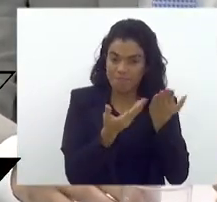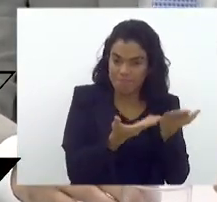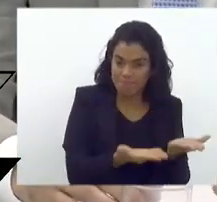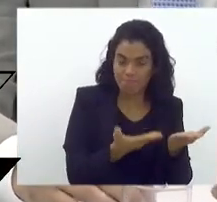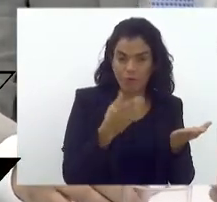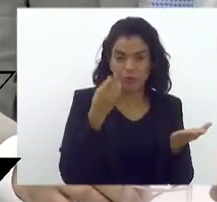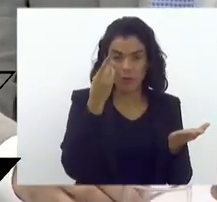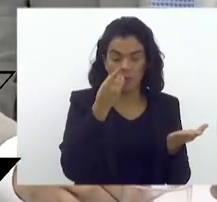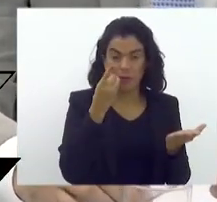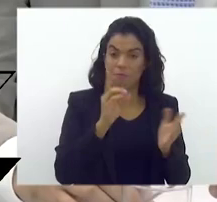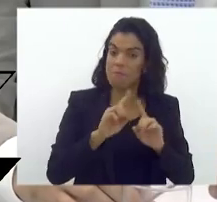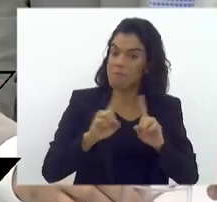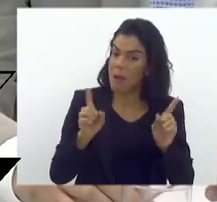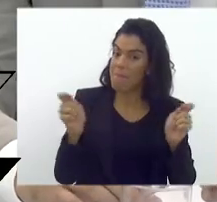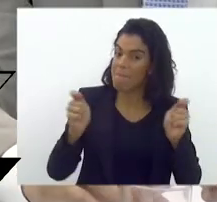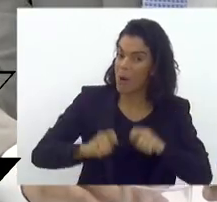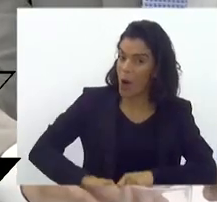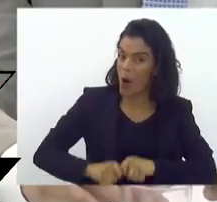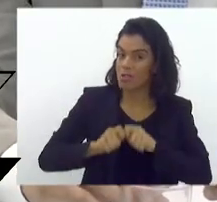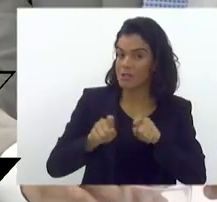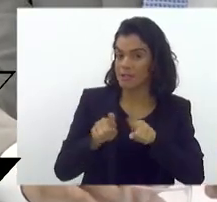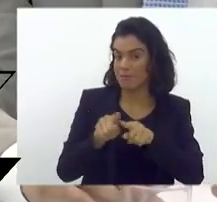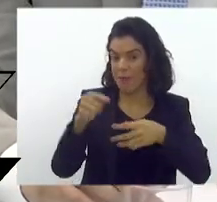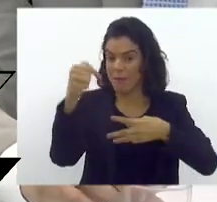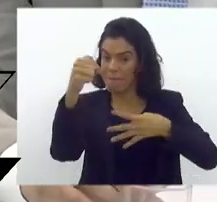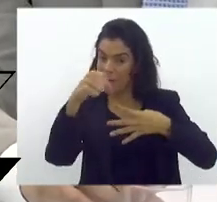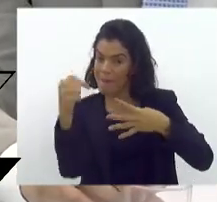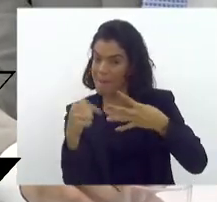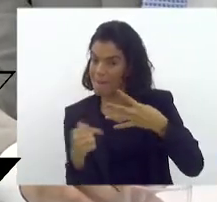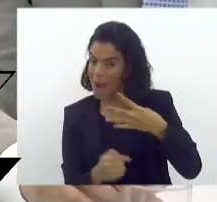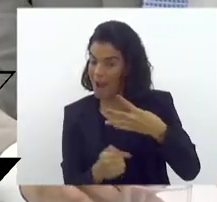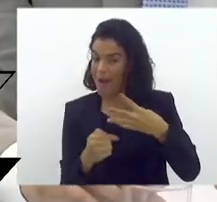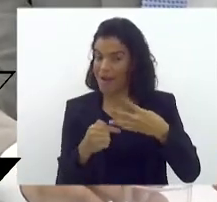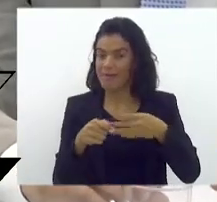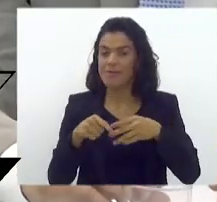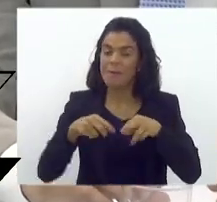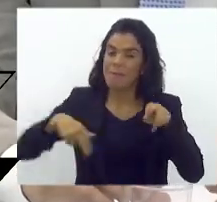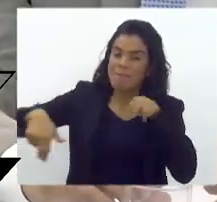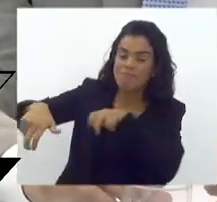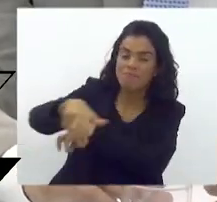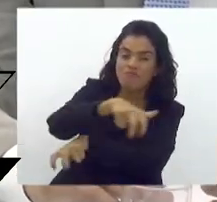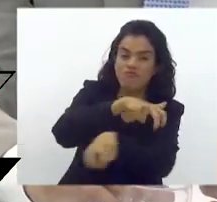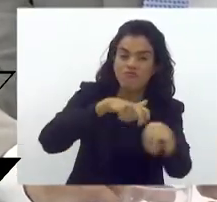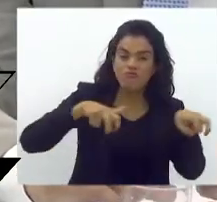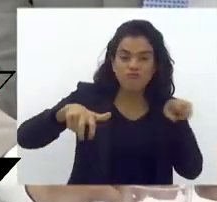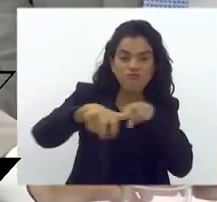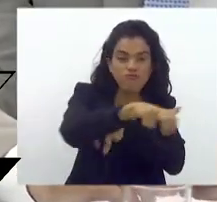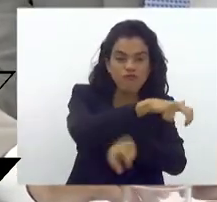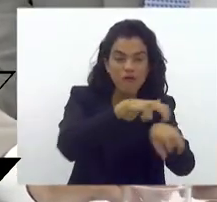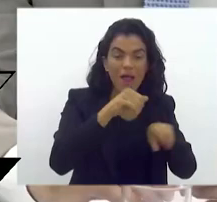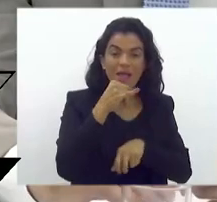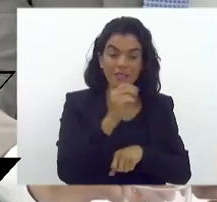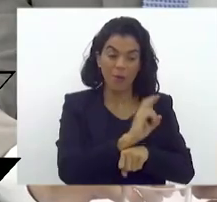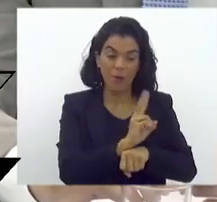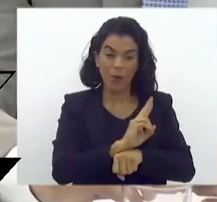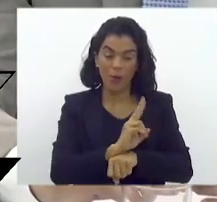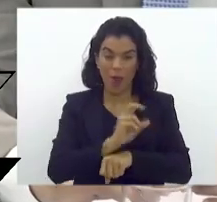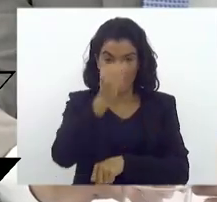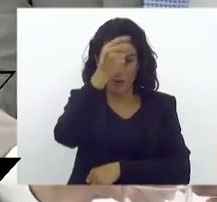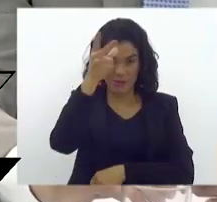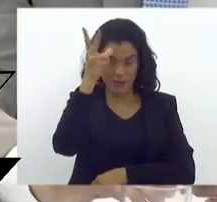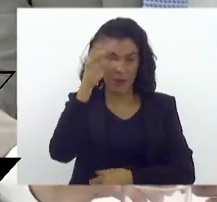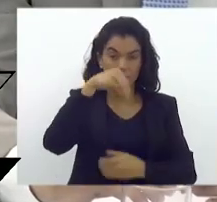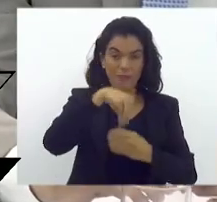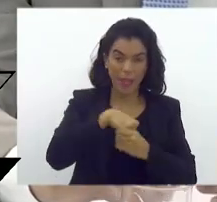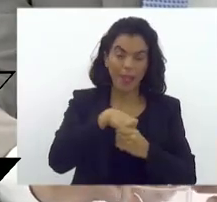Excelência, mas que possa ampliar para algum sistema rotativo, para que, por exemplo, uma guarda municipal dentro